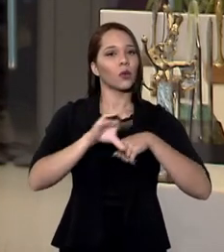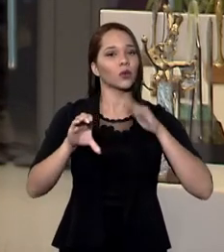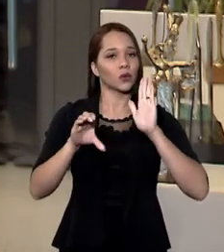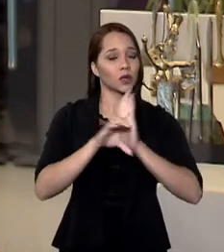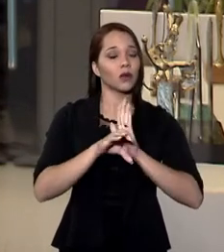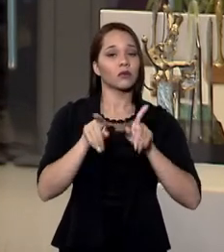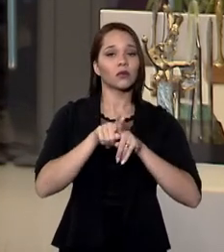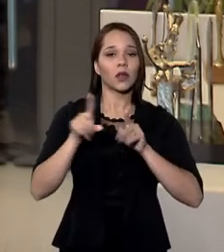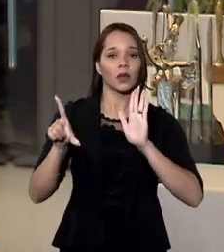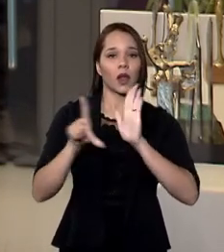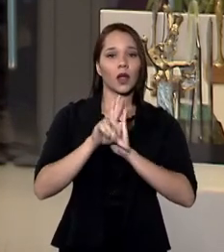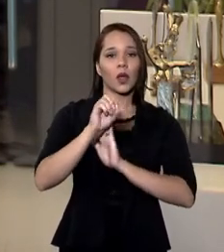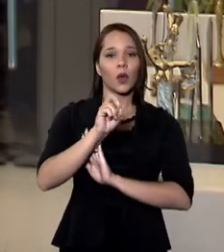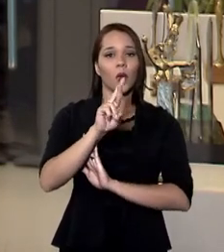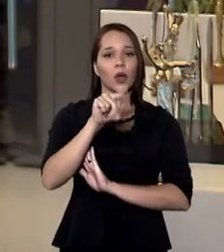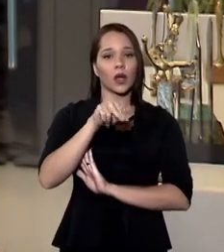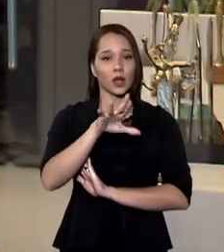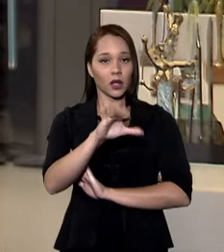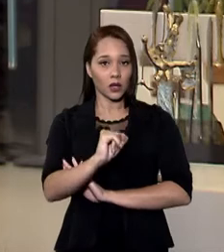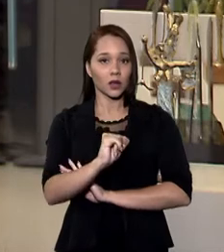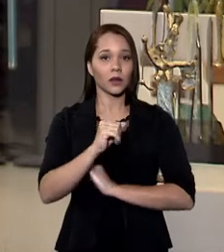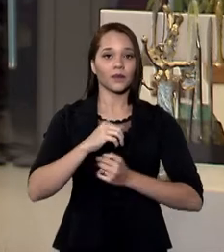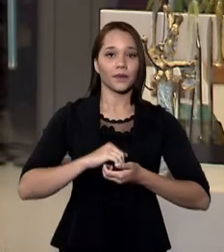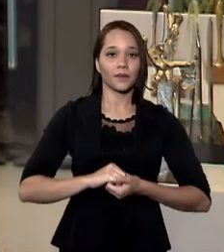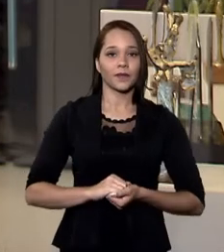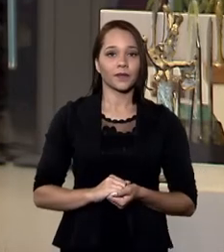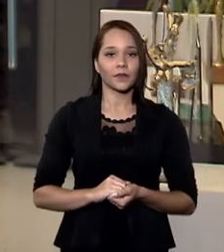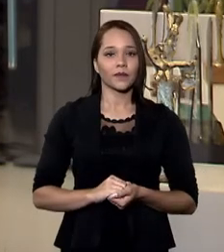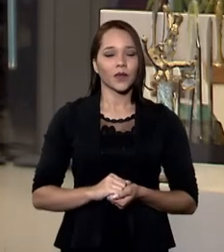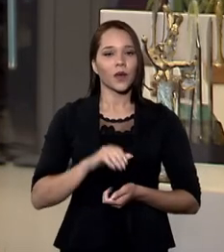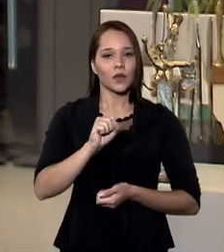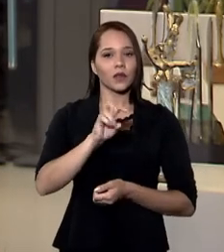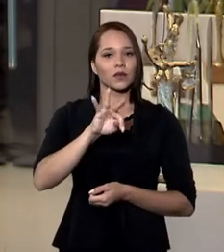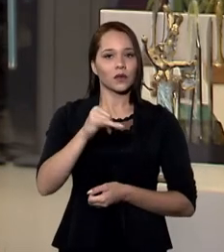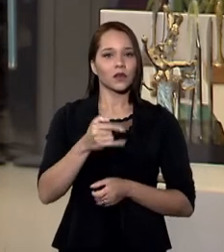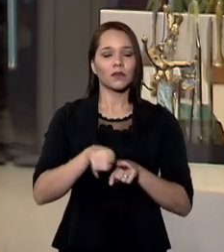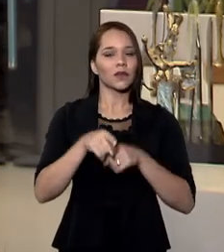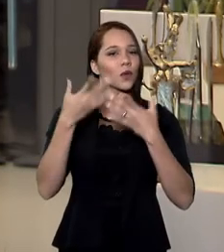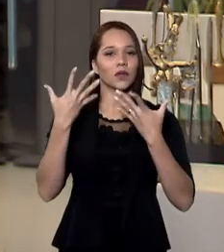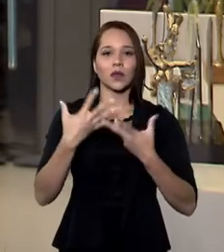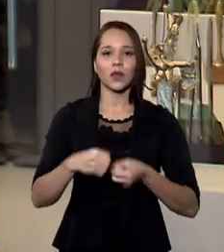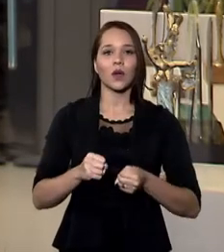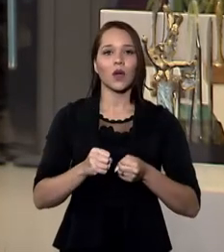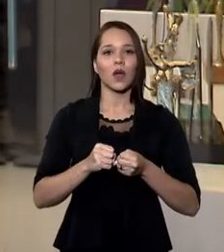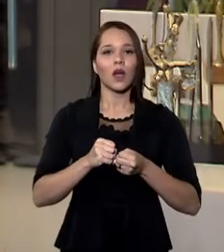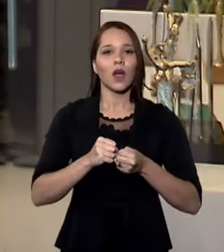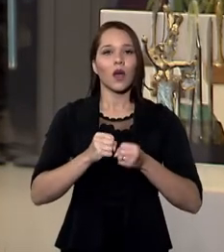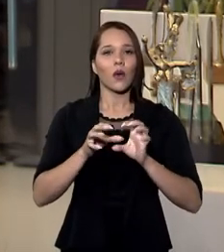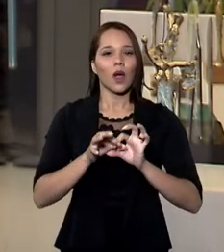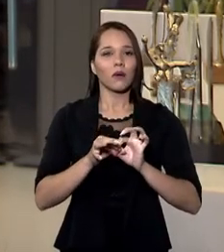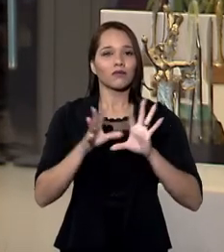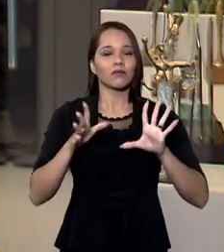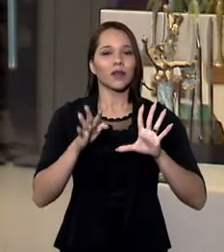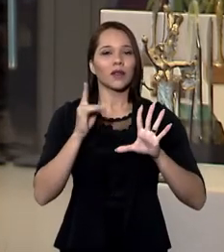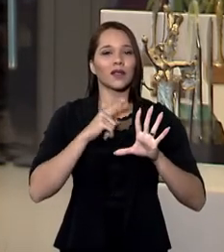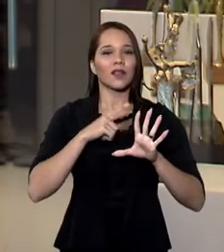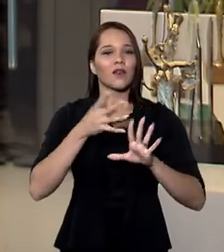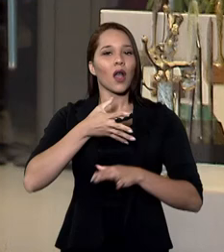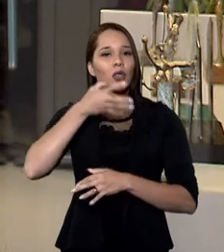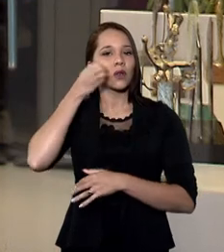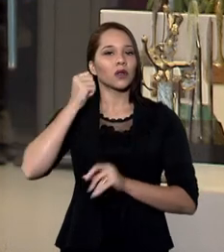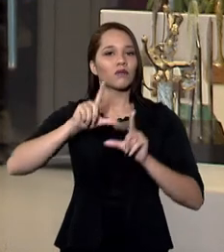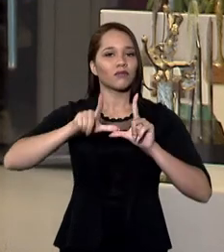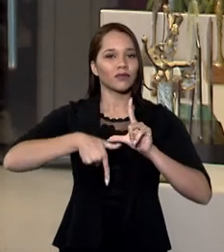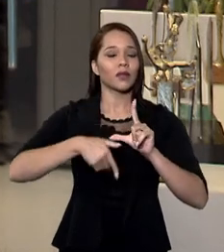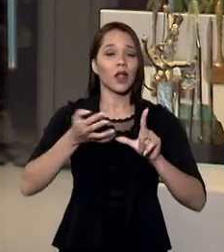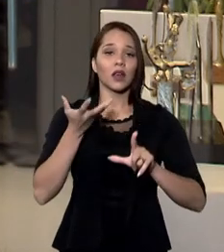da Constituição e da Lei Orgânica da Magistratura Nacional. E o STJ negou habeas corpus a uma mulher que praticou a adoção